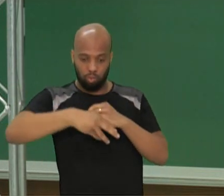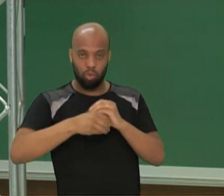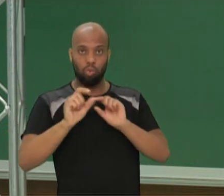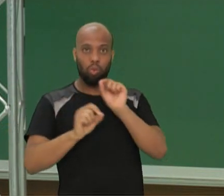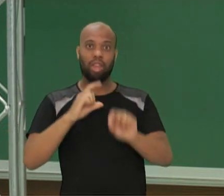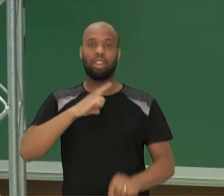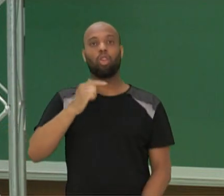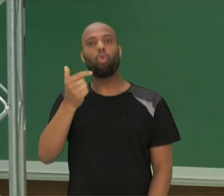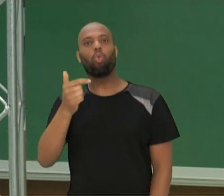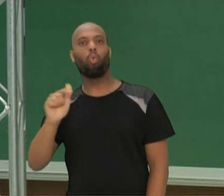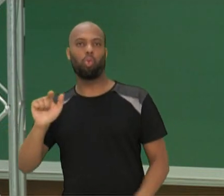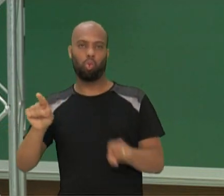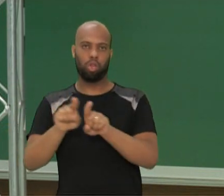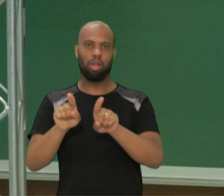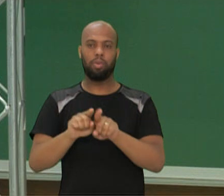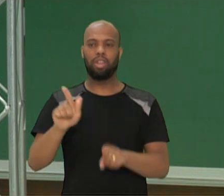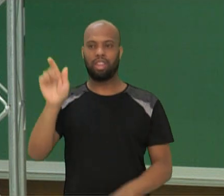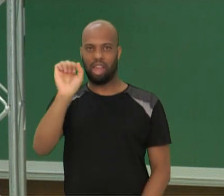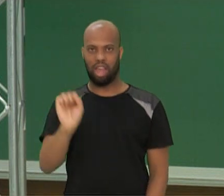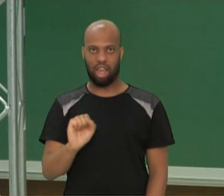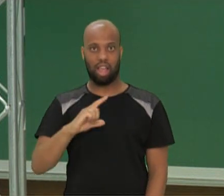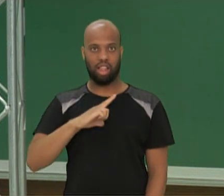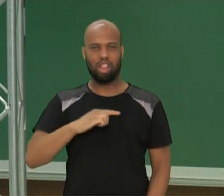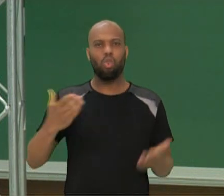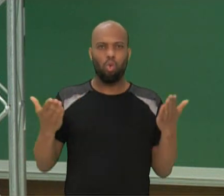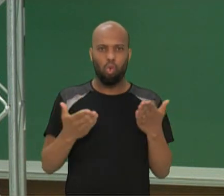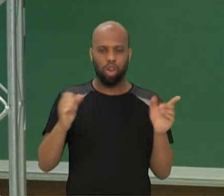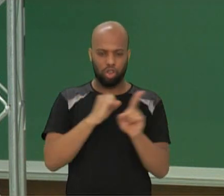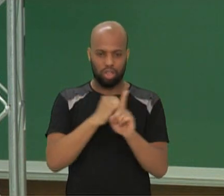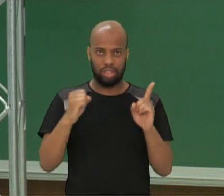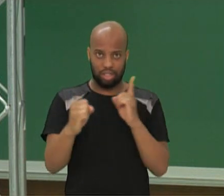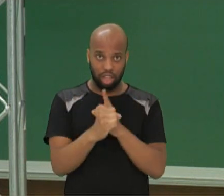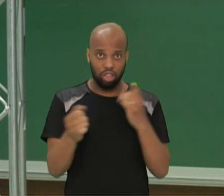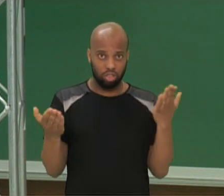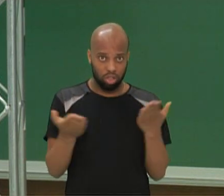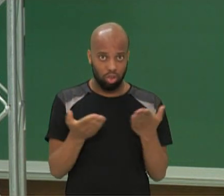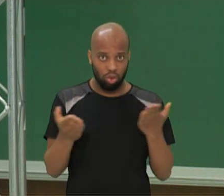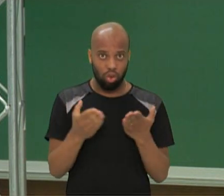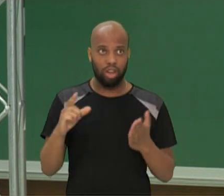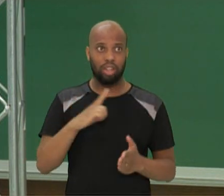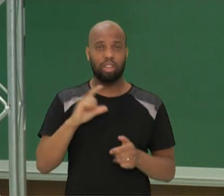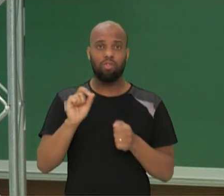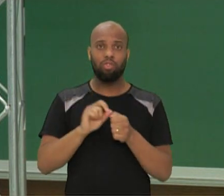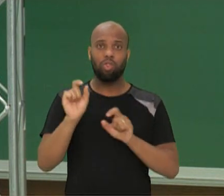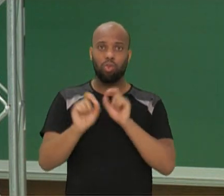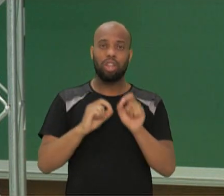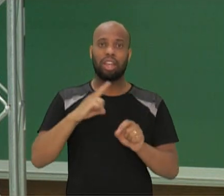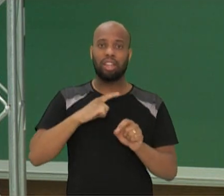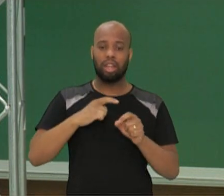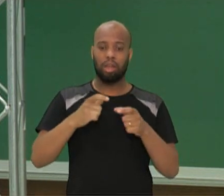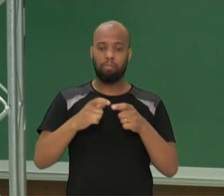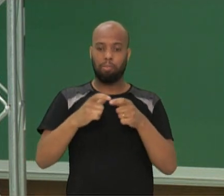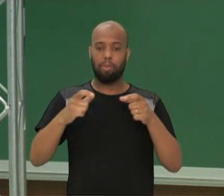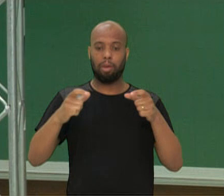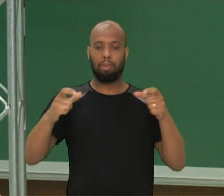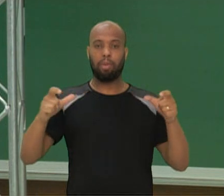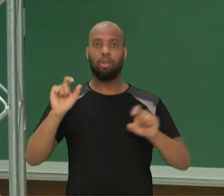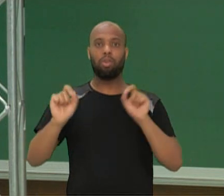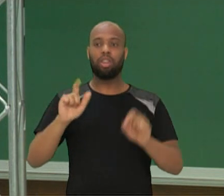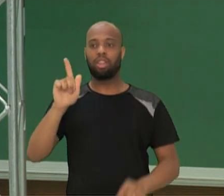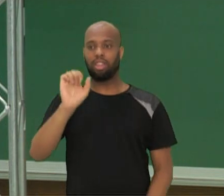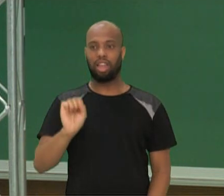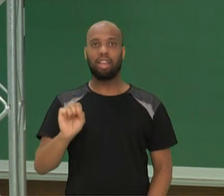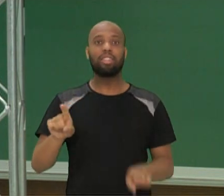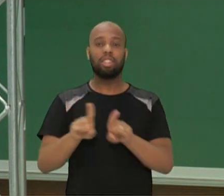consideração que a pecuária, da forma com que nós temos ela na nossa sociedade estabelecida, ela faz com que haja uma produção significativa de